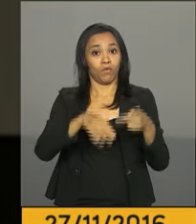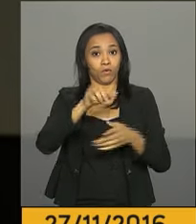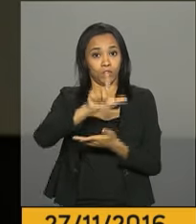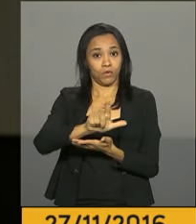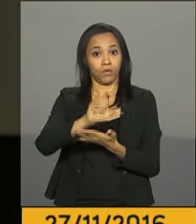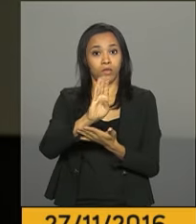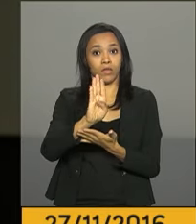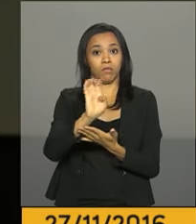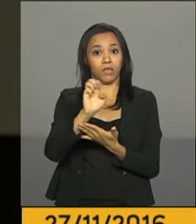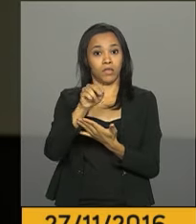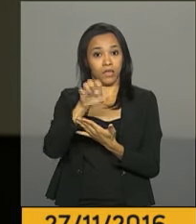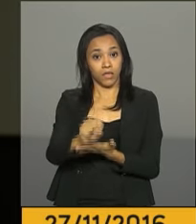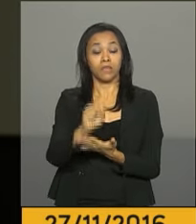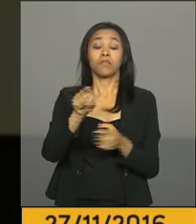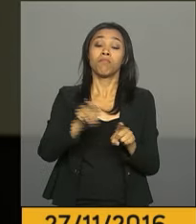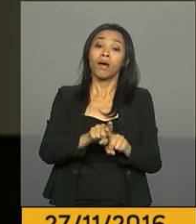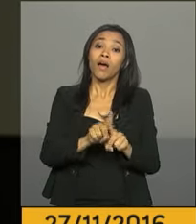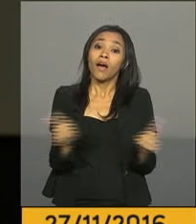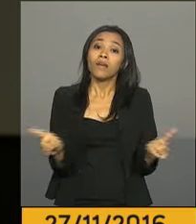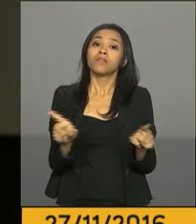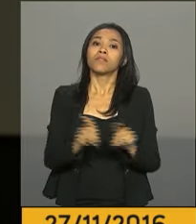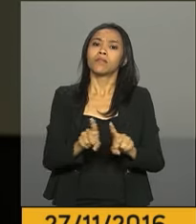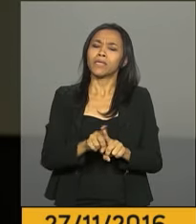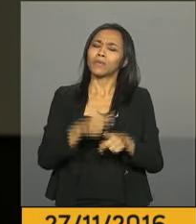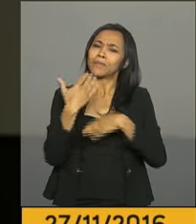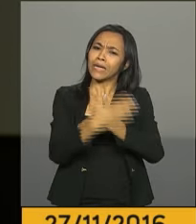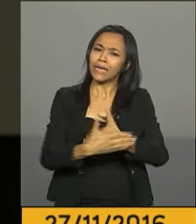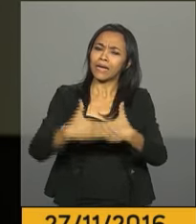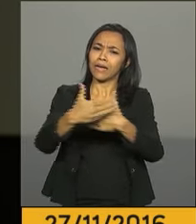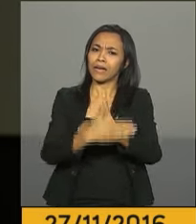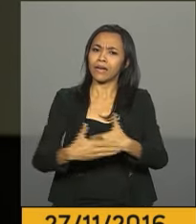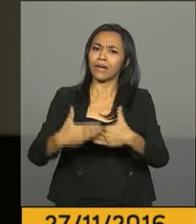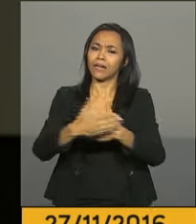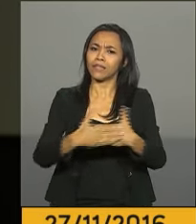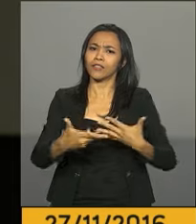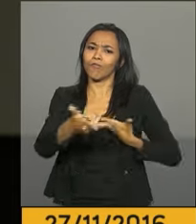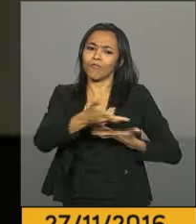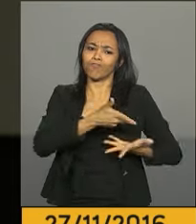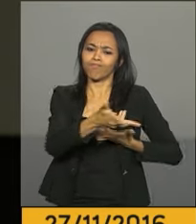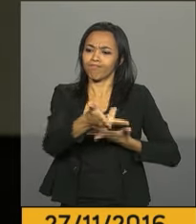tempo com imenso carinho, com imensa cordialidade,